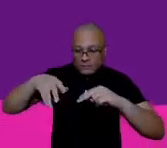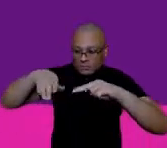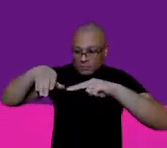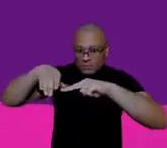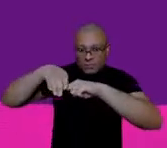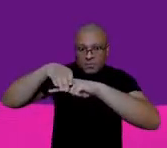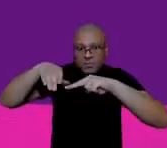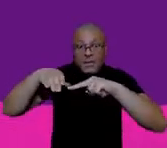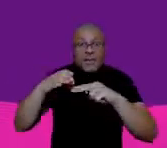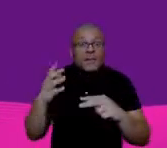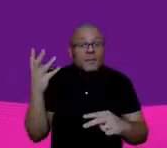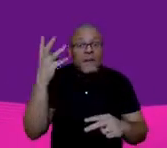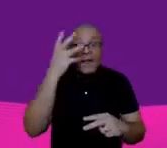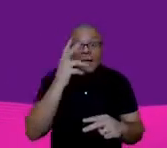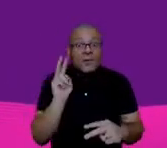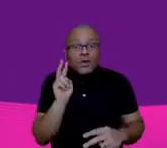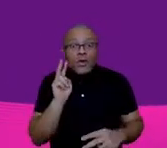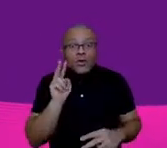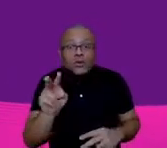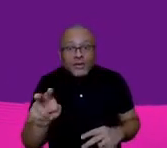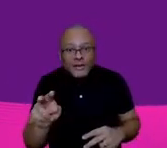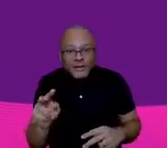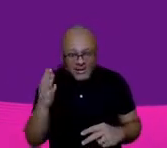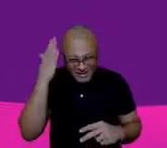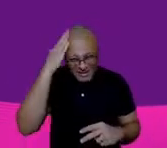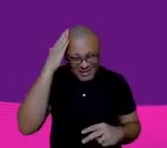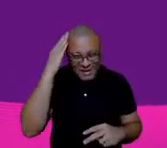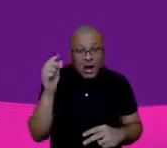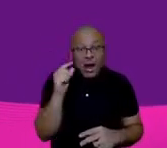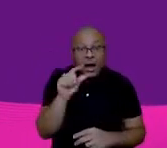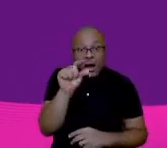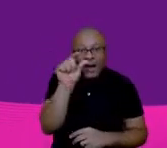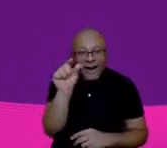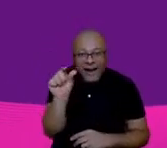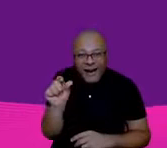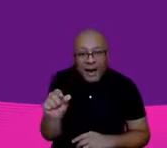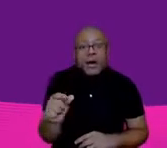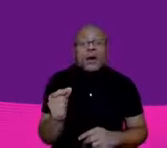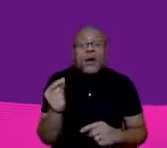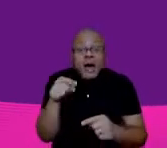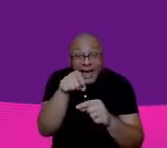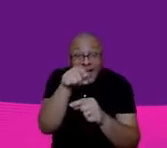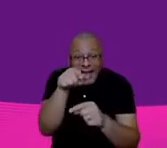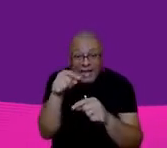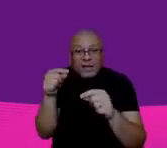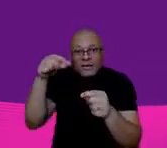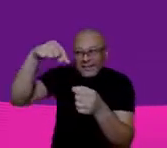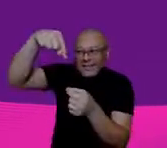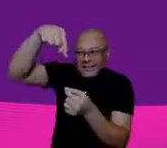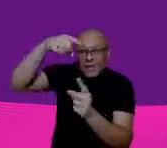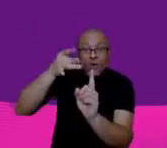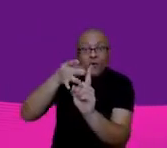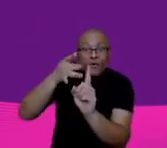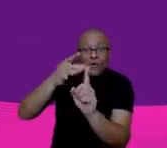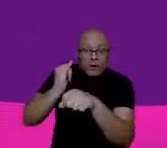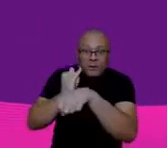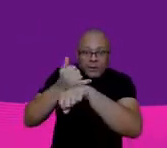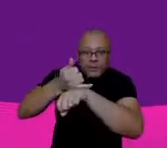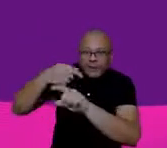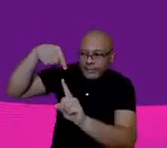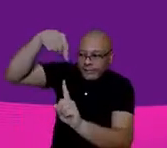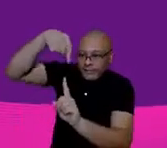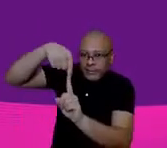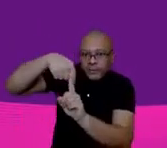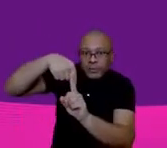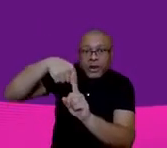o núcleo subtalâmico, você vê a cápsula aqui, a gente coloca o eletrodo aqui, onde está a seta. Só que a gente sabe que nós não estamos estimulando o núcleo, gente. A